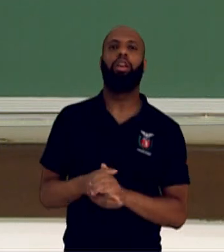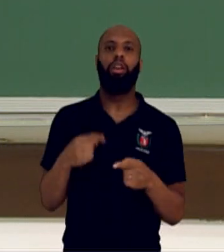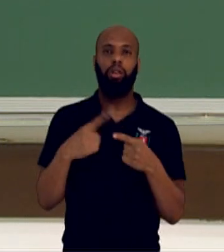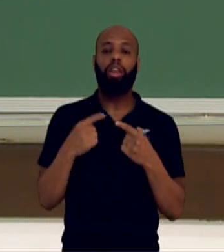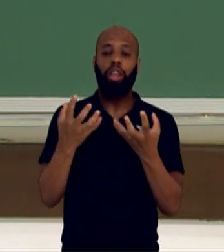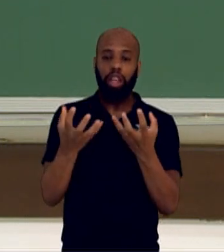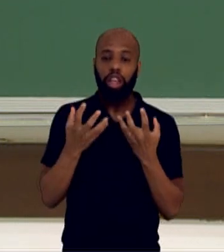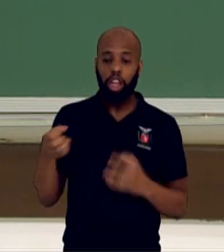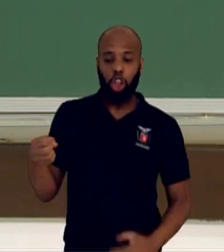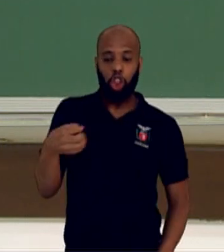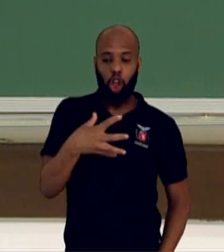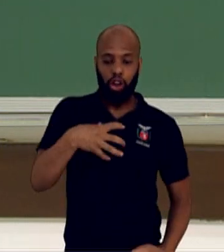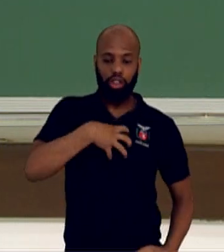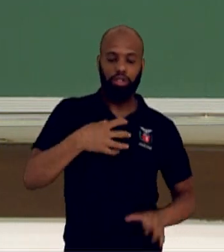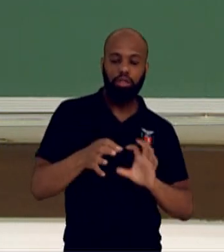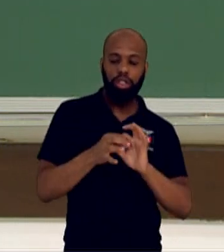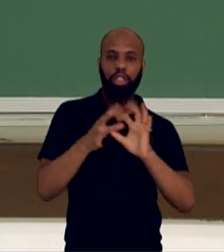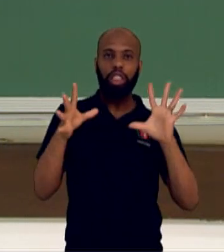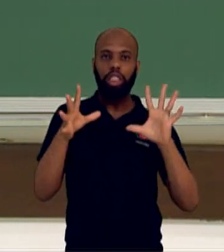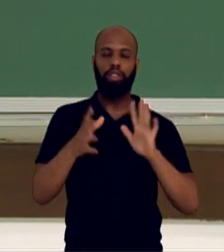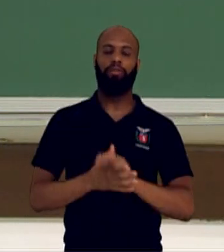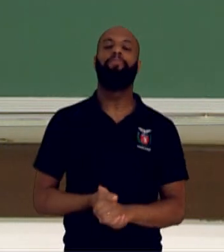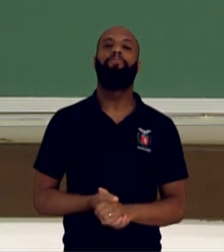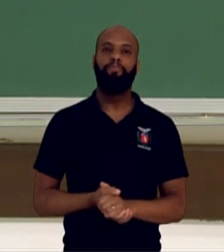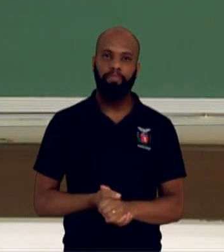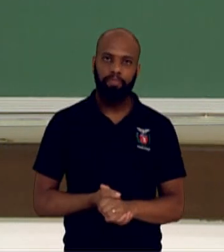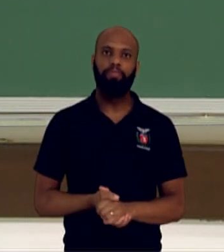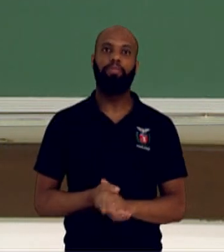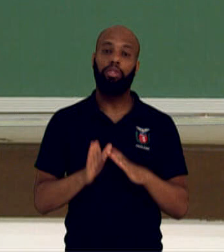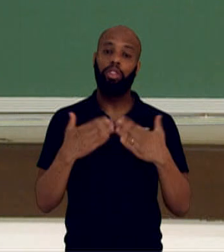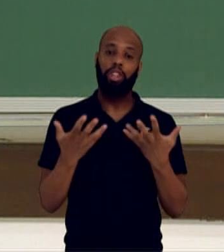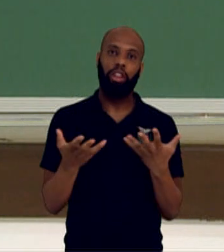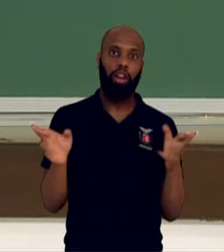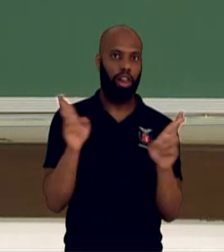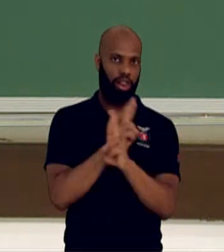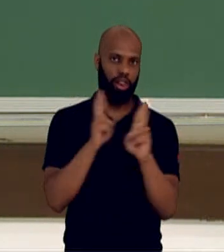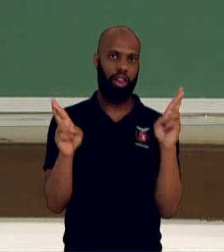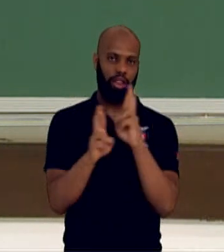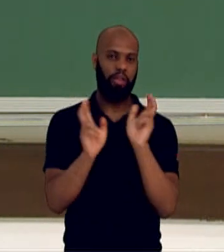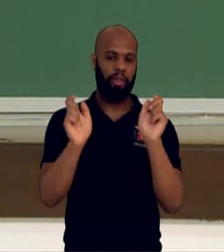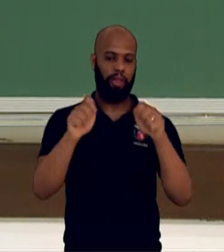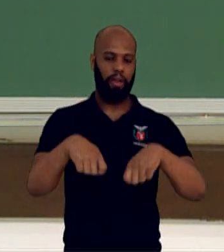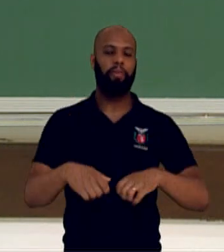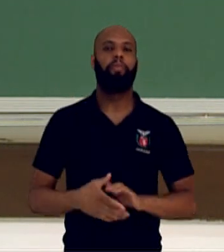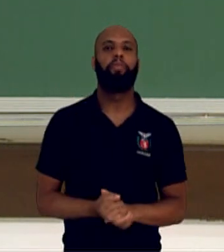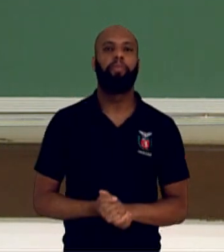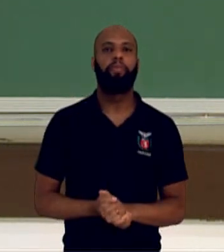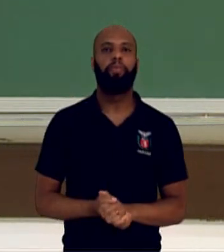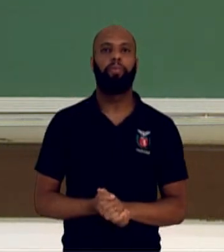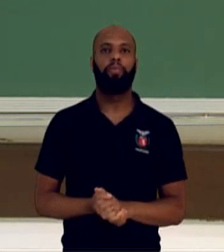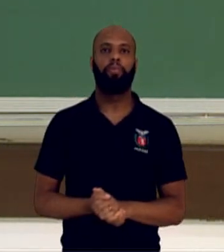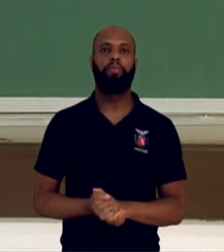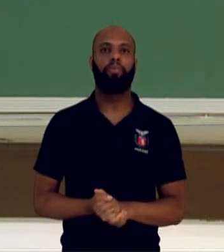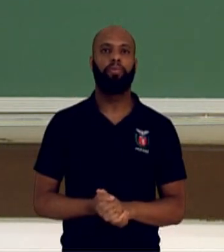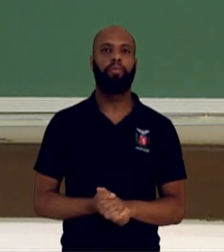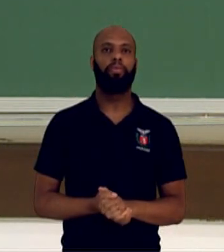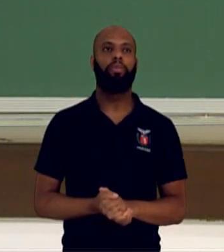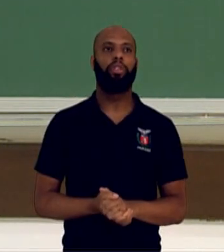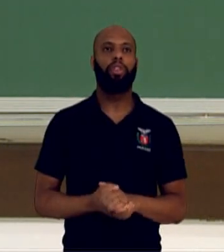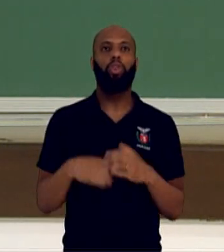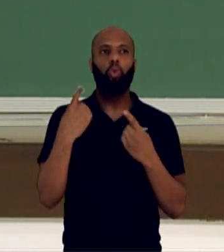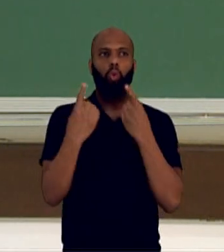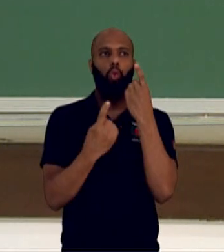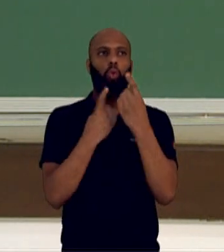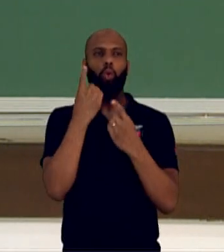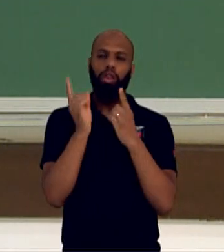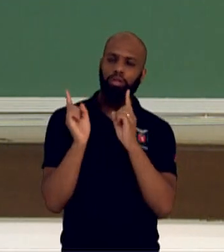essa maior liberdade nas suas obras, né? Então, dá para fazer essa relação, hein? Olha só. Qual eram